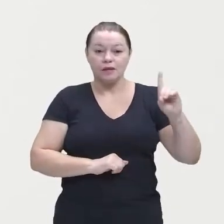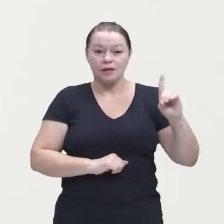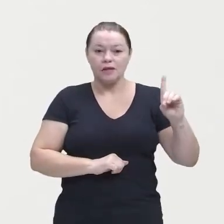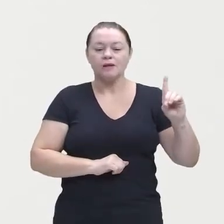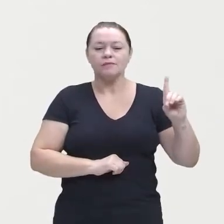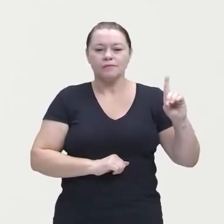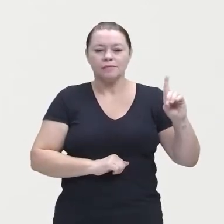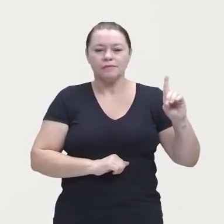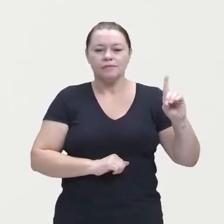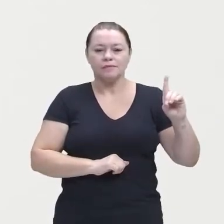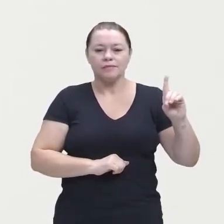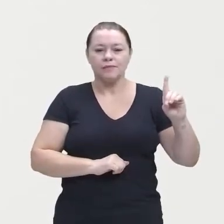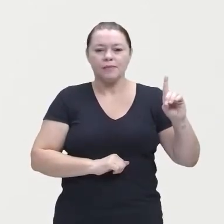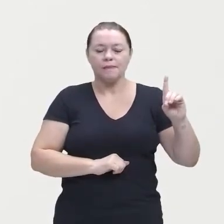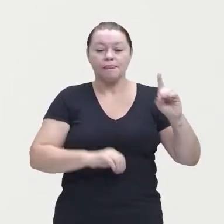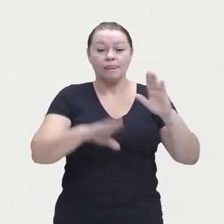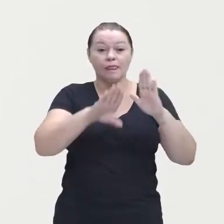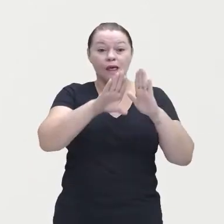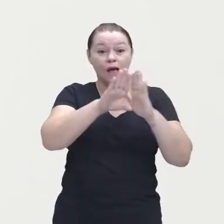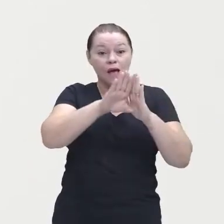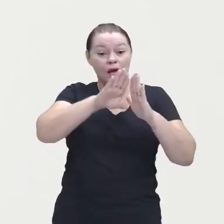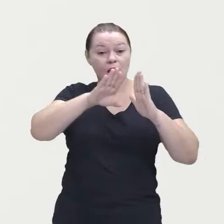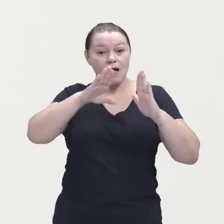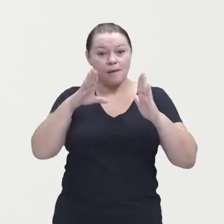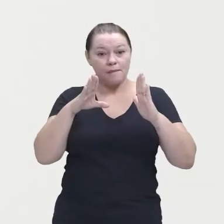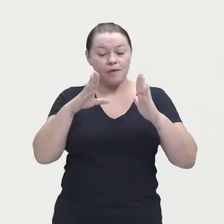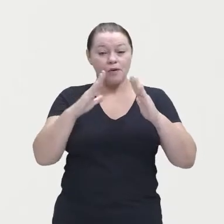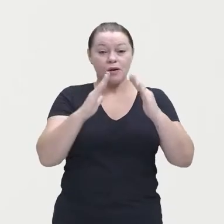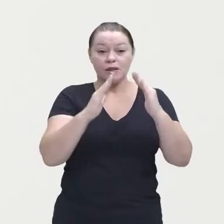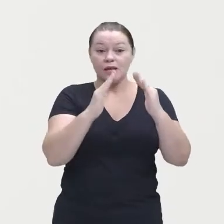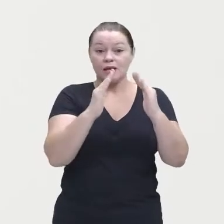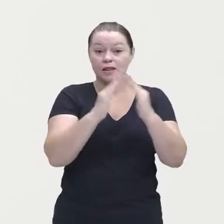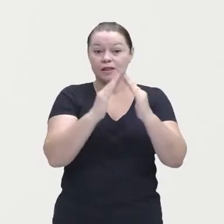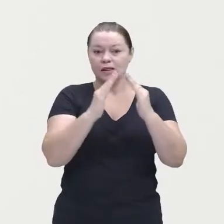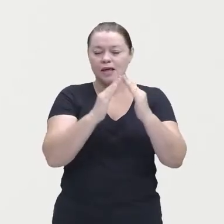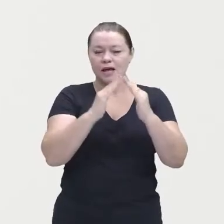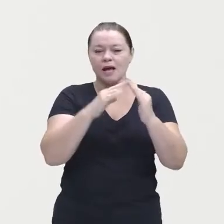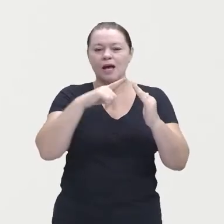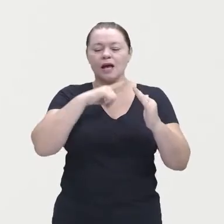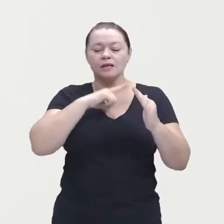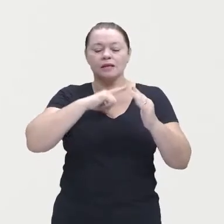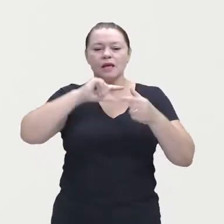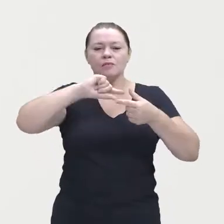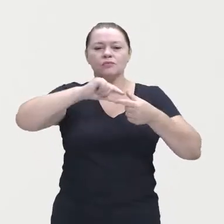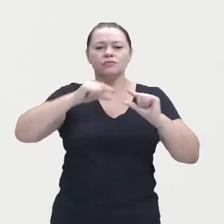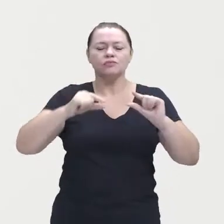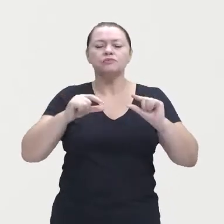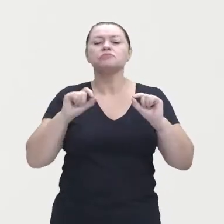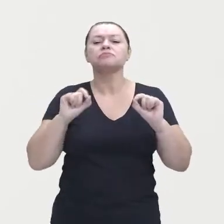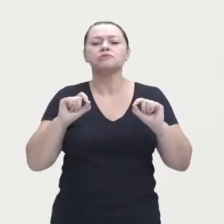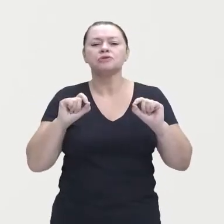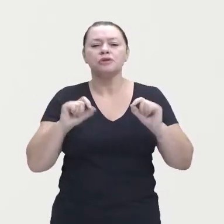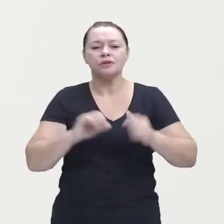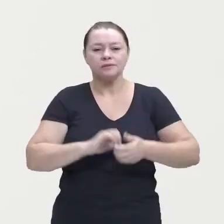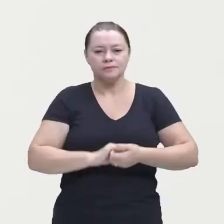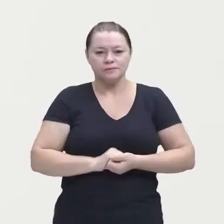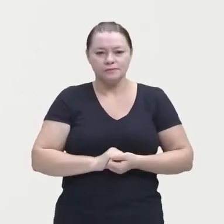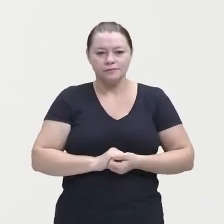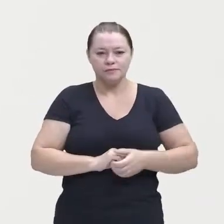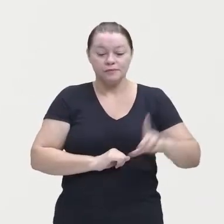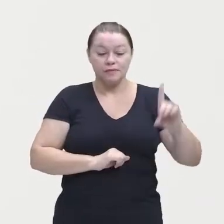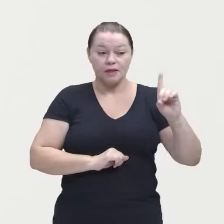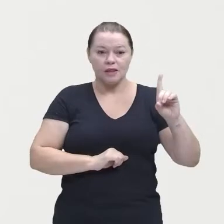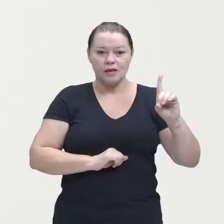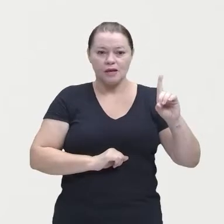Letra D. A porta da casa tem o formato de 1. A porta